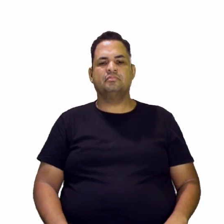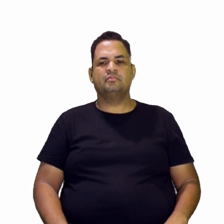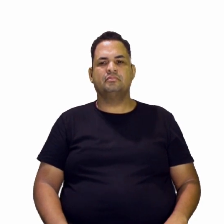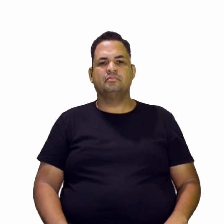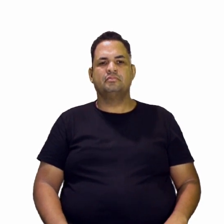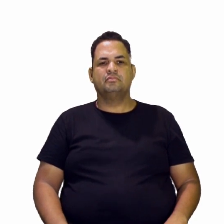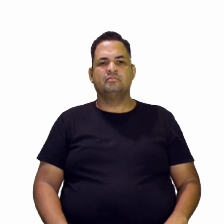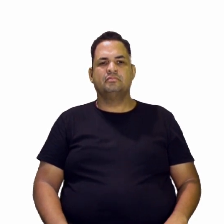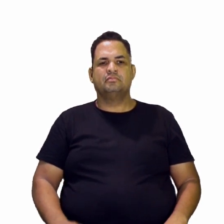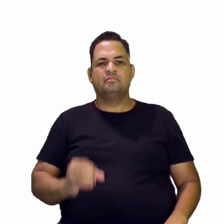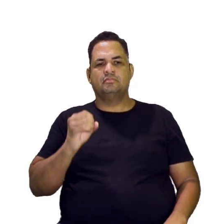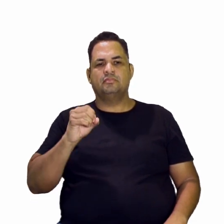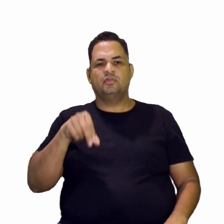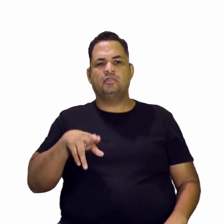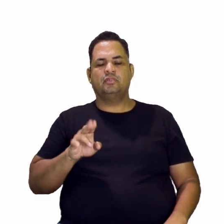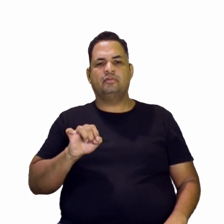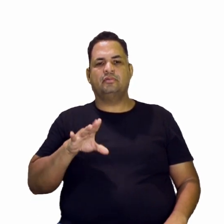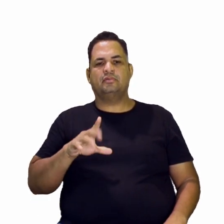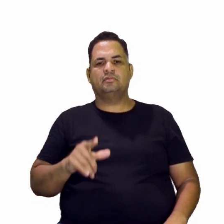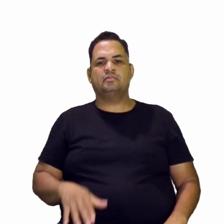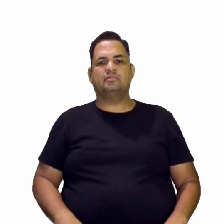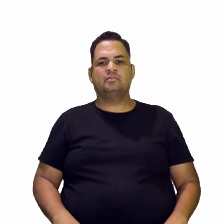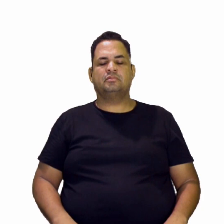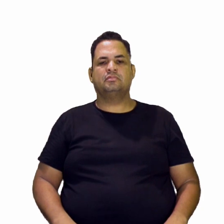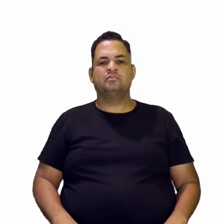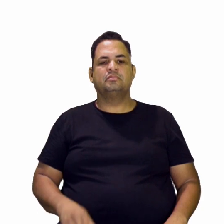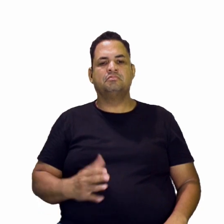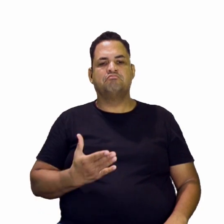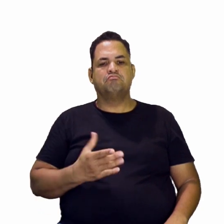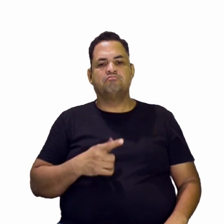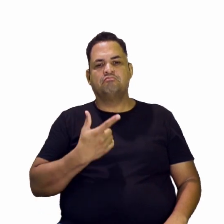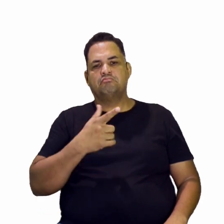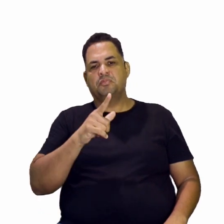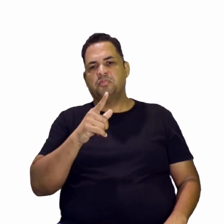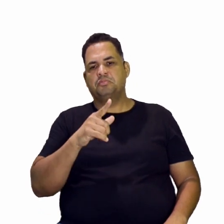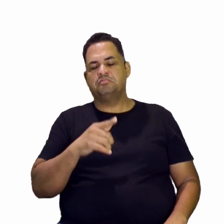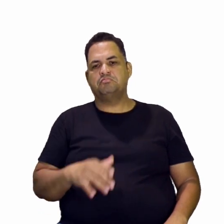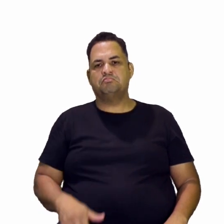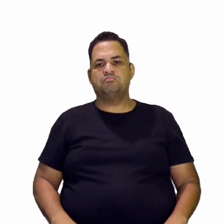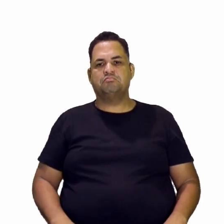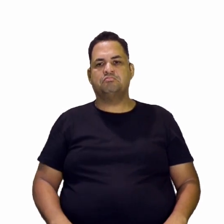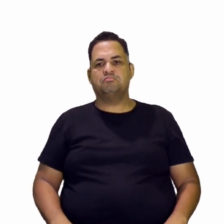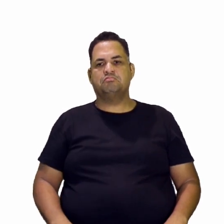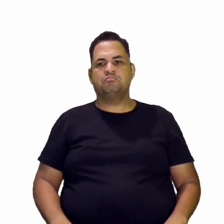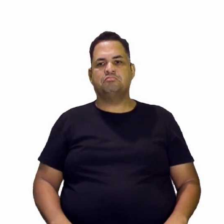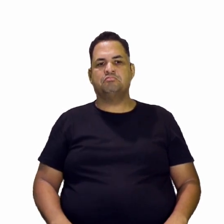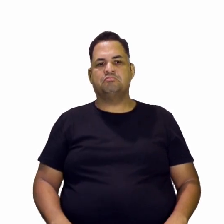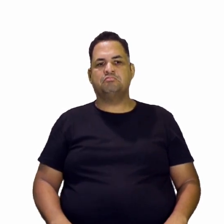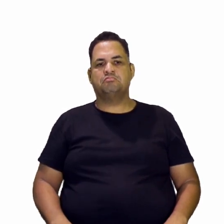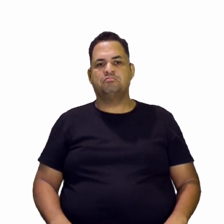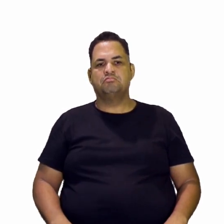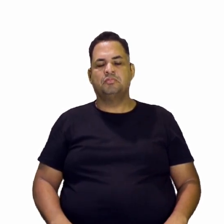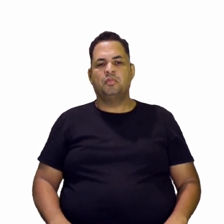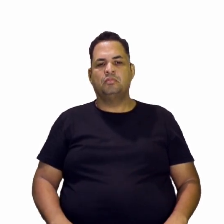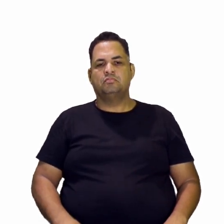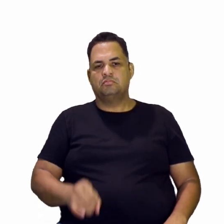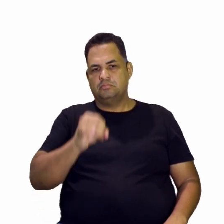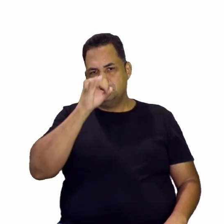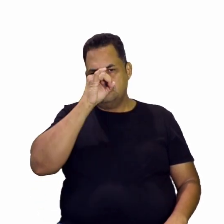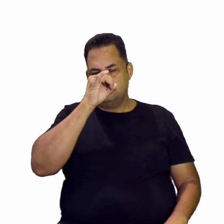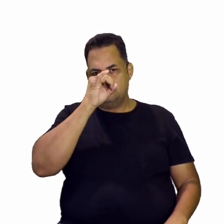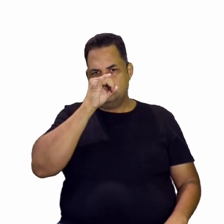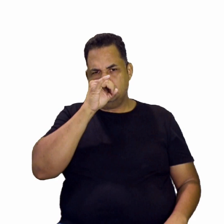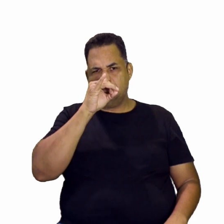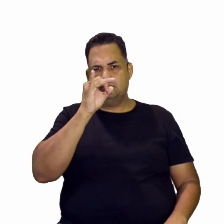Jesus. Onívoros, que comem tanto um quanto o outro. Como, por exemplo, o porco, tá?